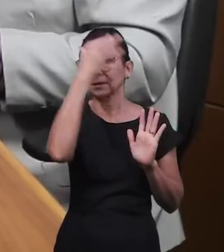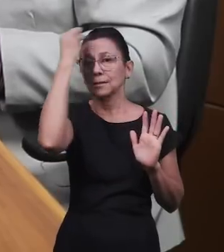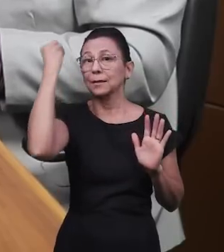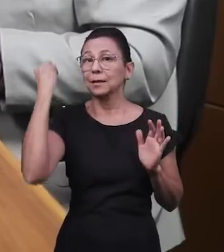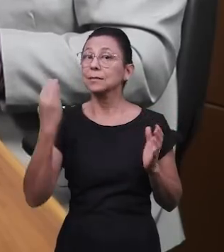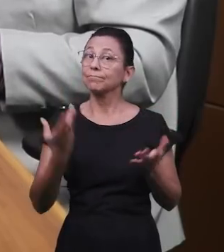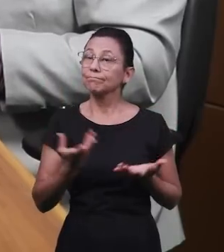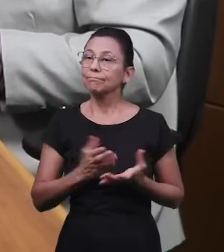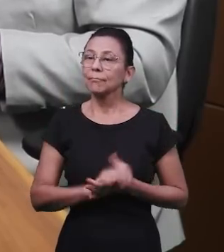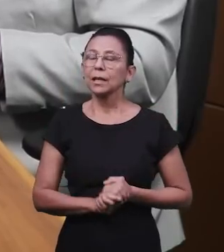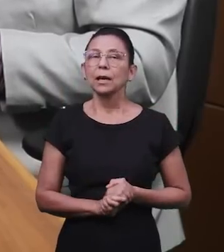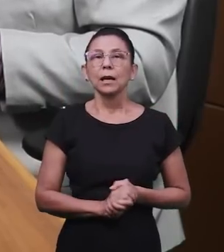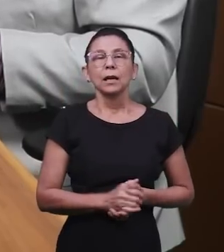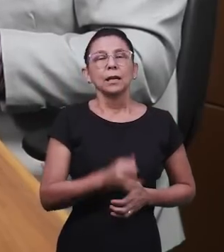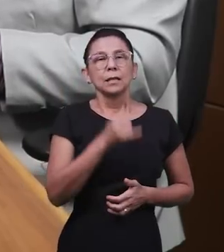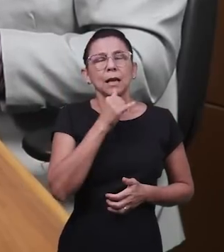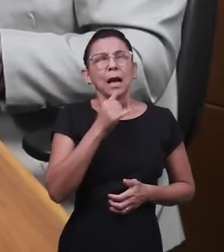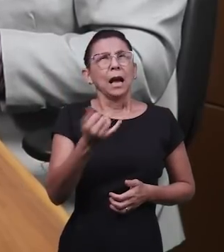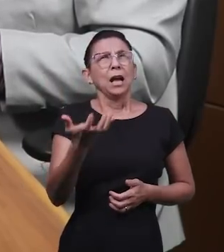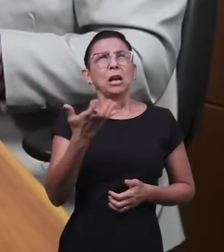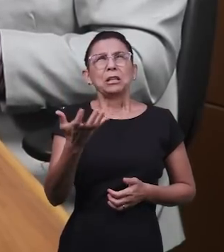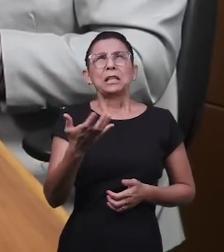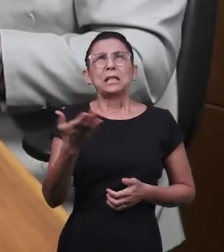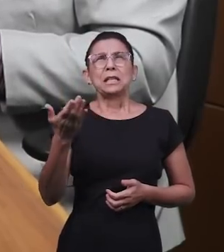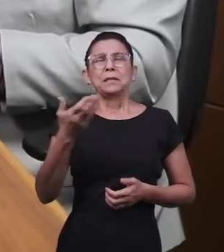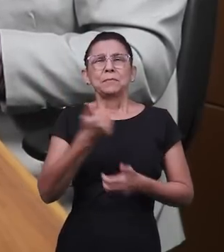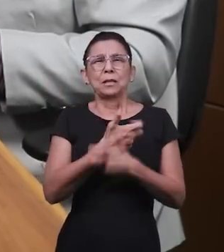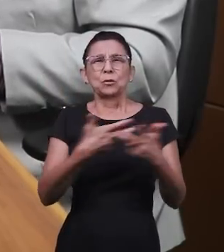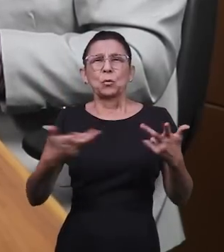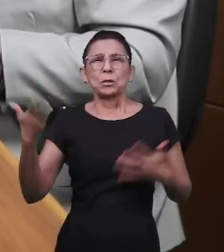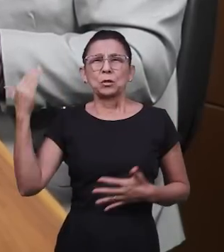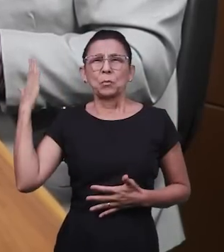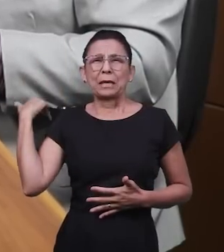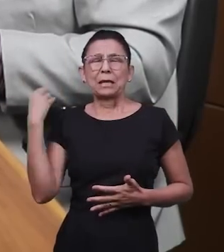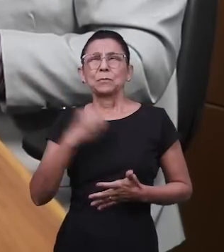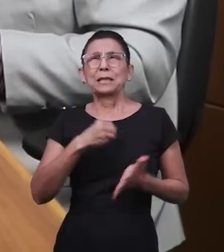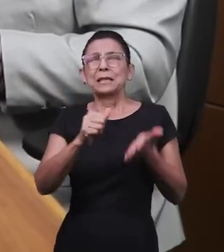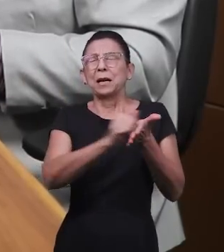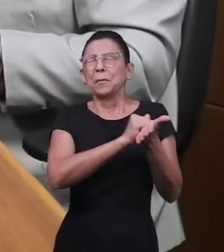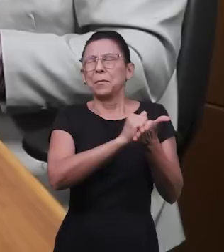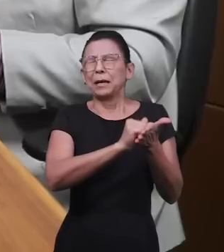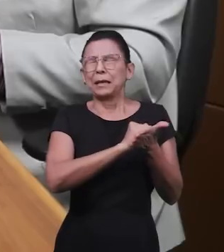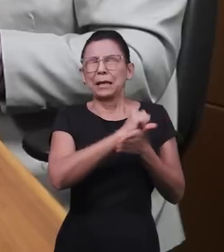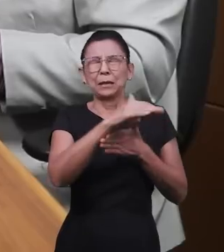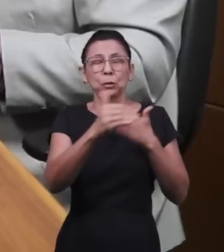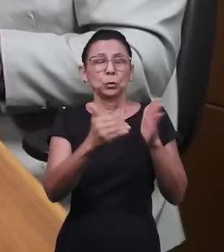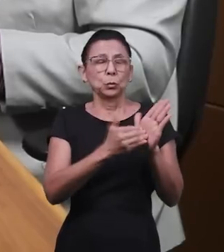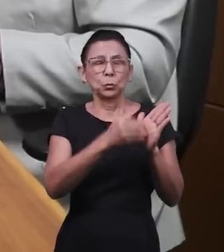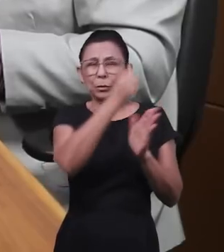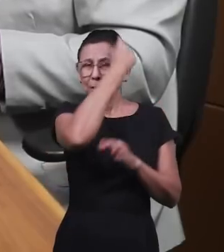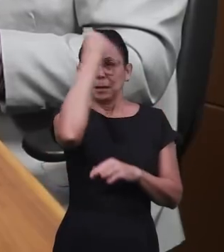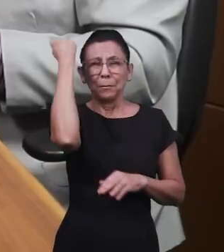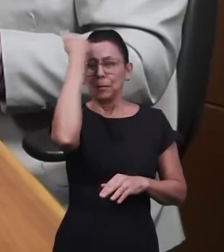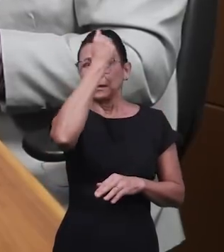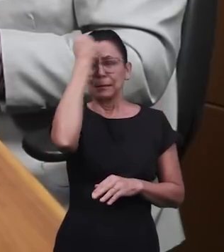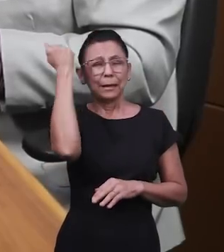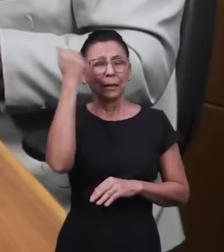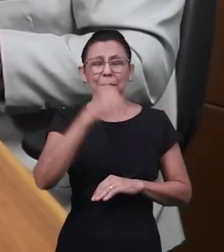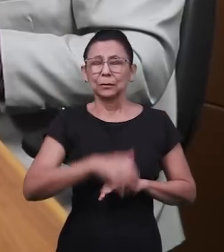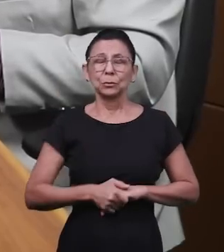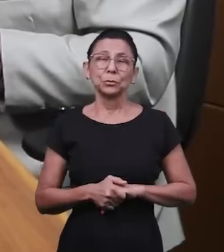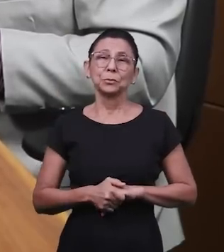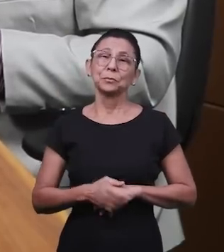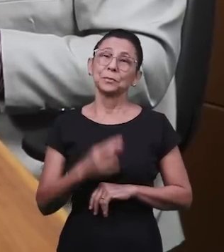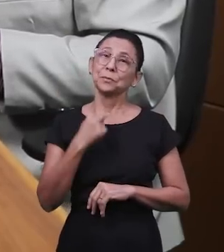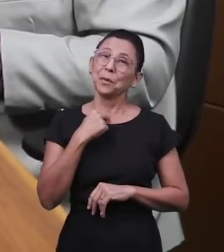tirar. Eu queria apagar meu passado todo, não queria nada. Aquilo ali é uma marca que ficou para você sempre lembrar. Isso.